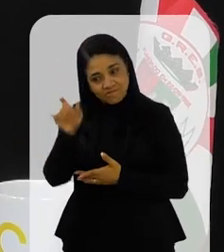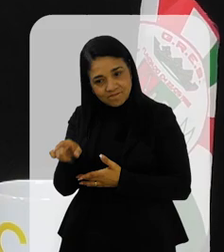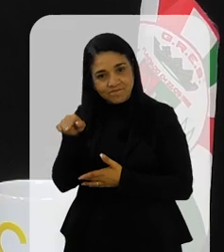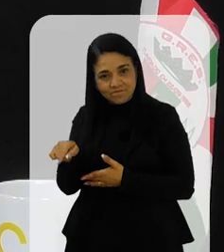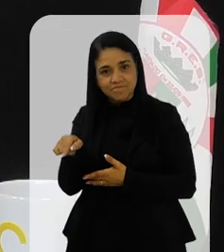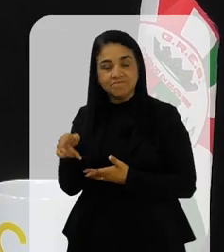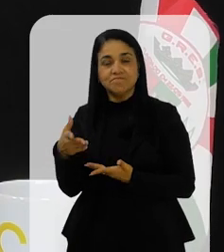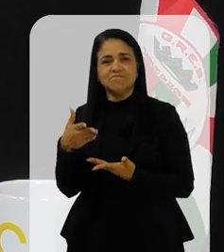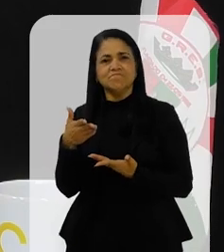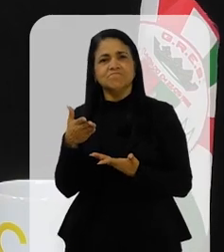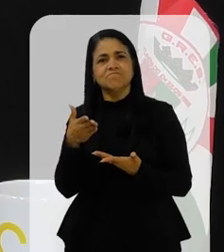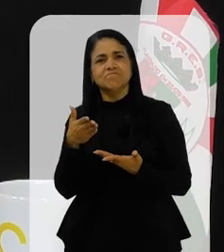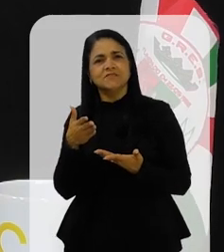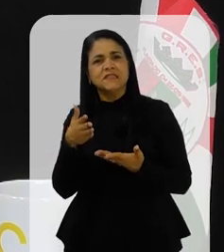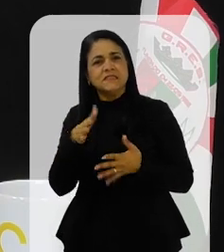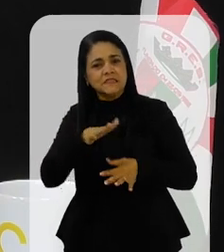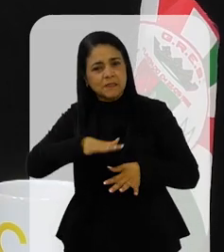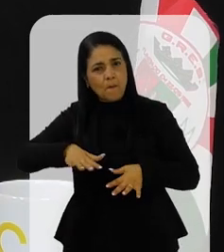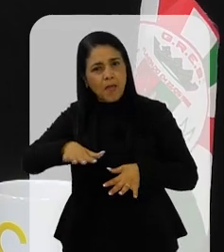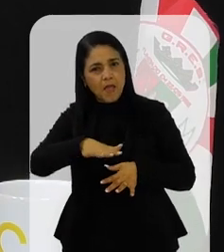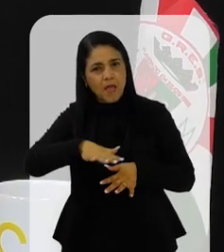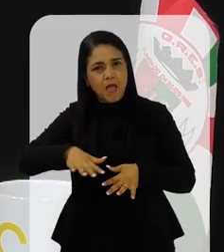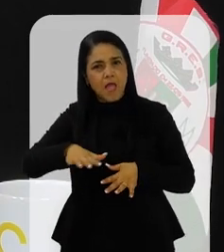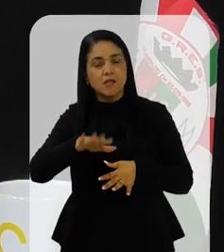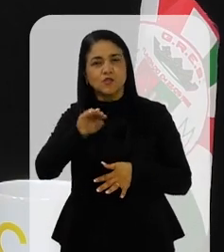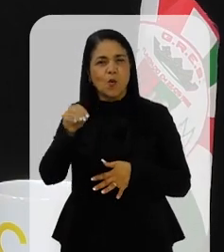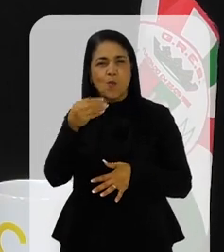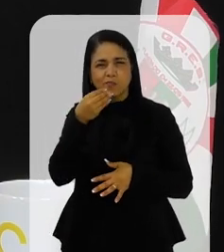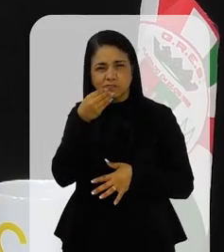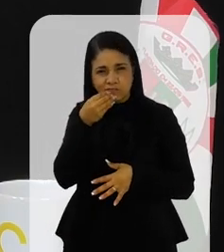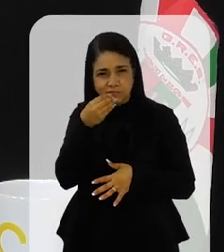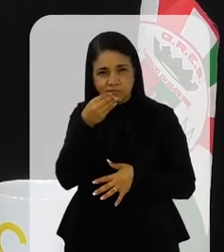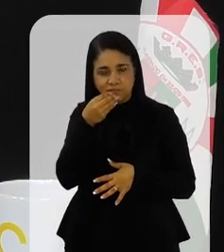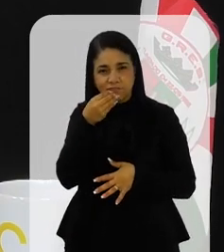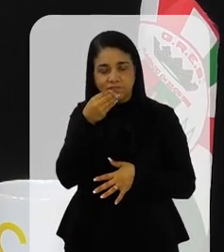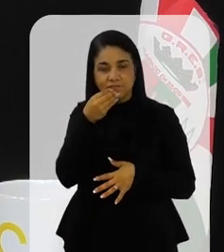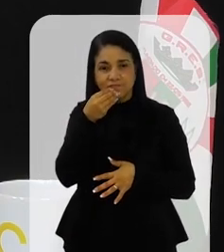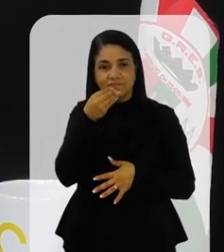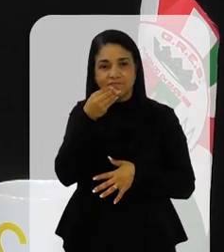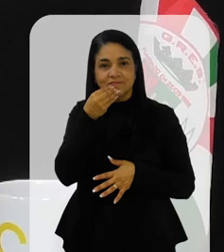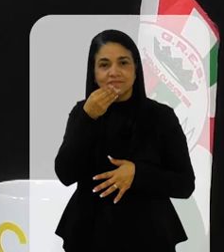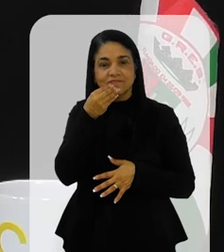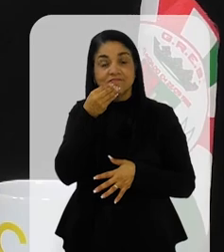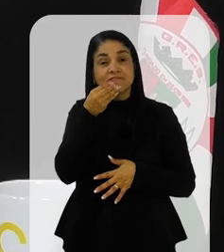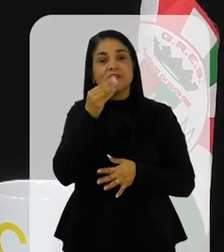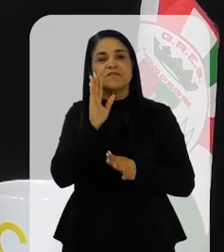eu nesse meio termo de oportunidade,